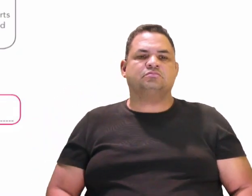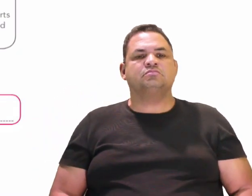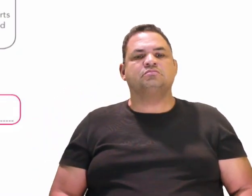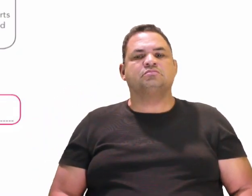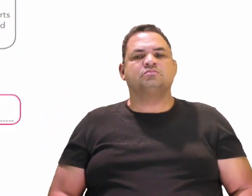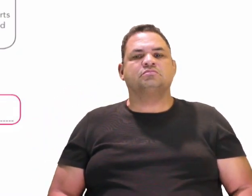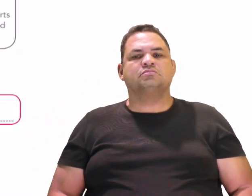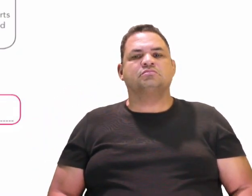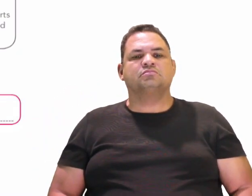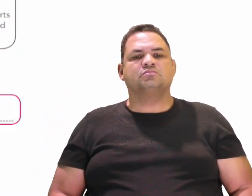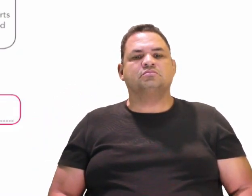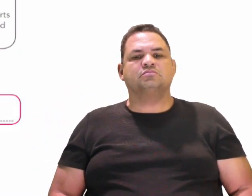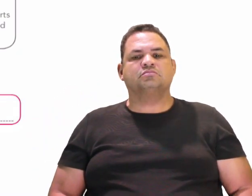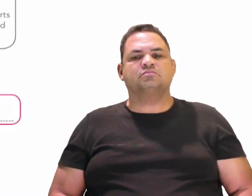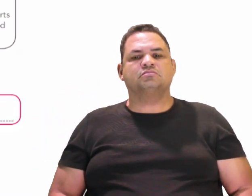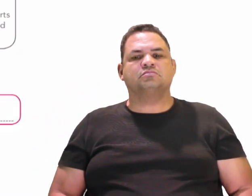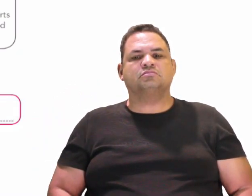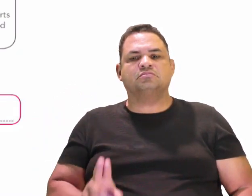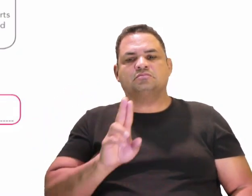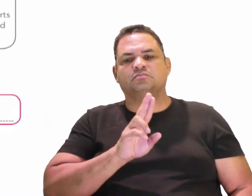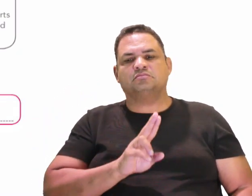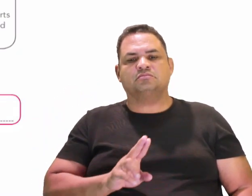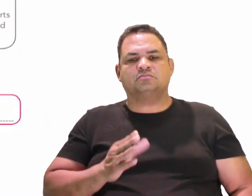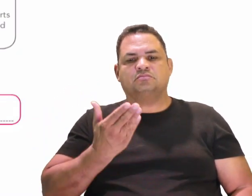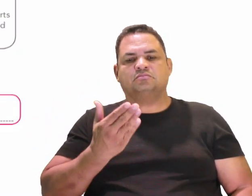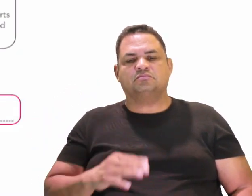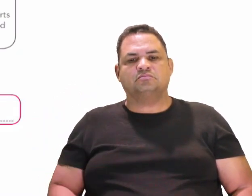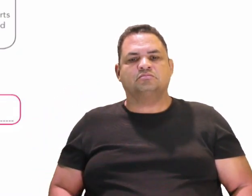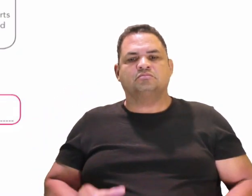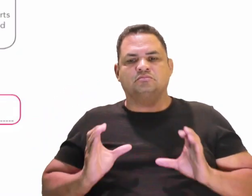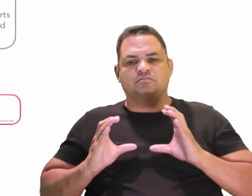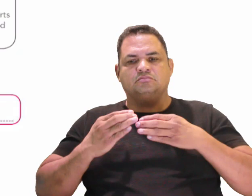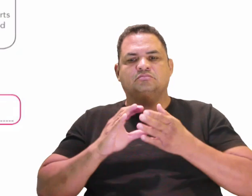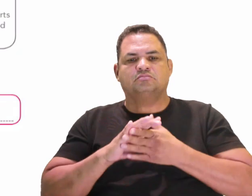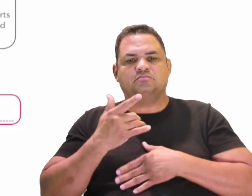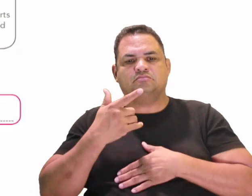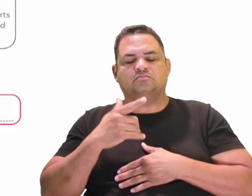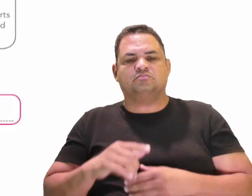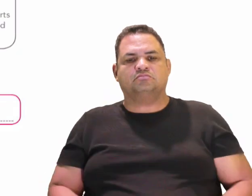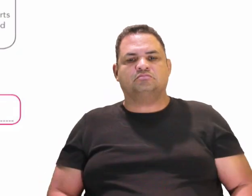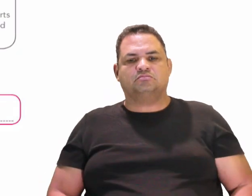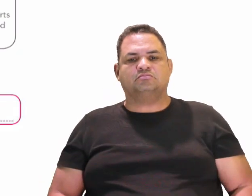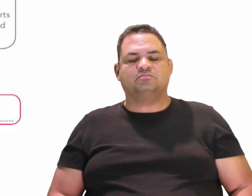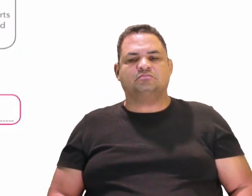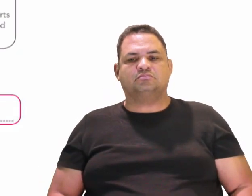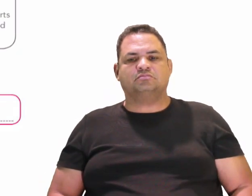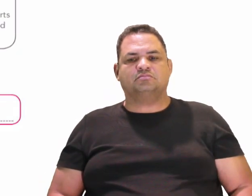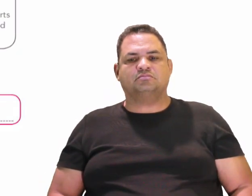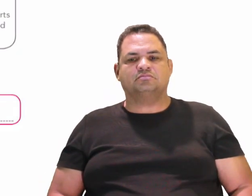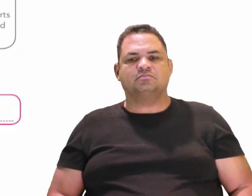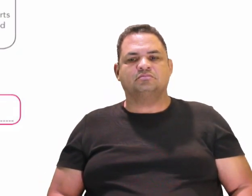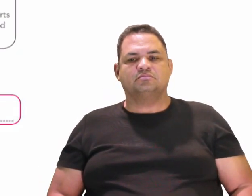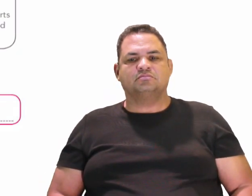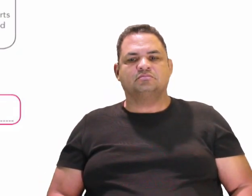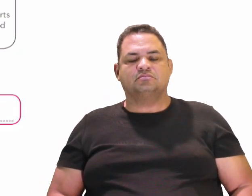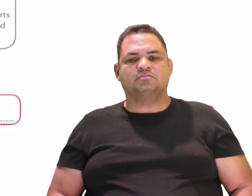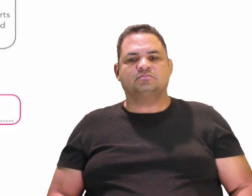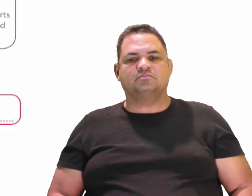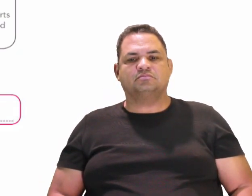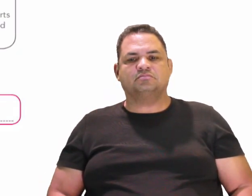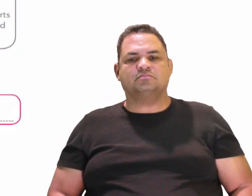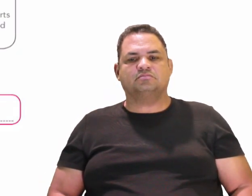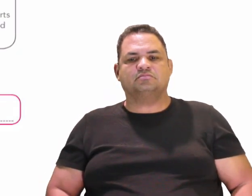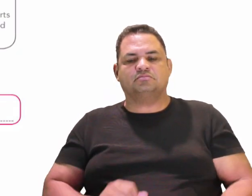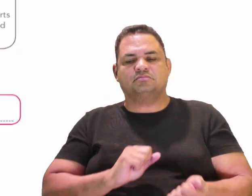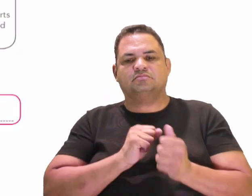E aí, com do, você vai usar com o quê? Com times que não têm esportes, ou esportes que não têm time. Ah, tem